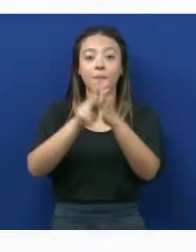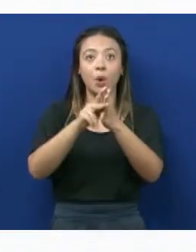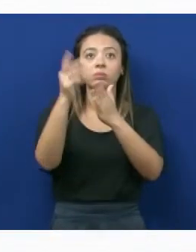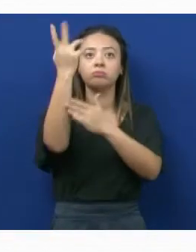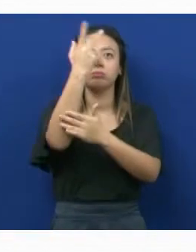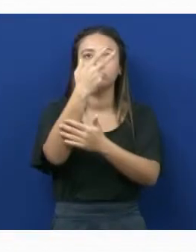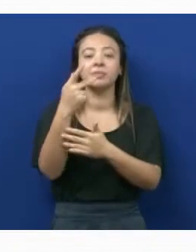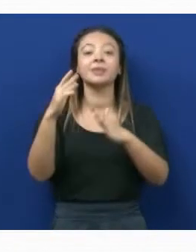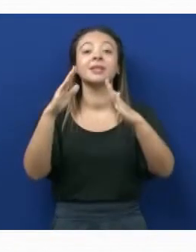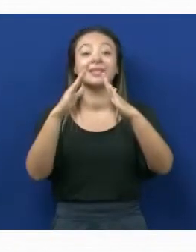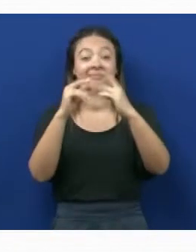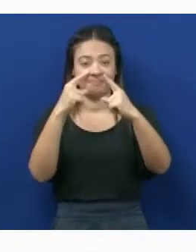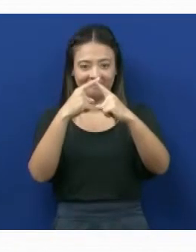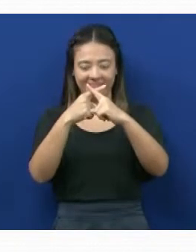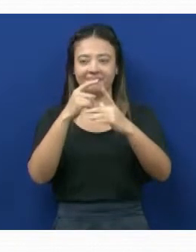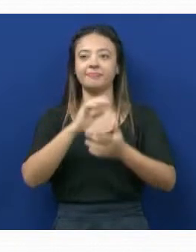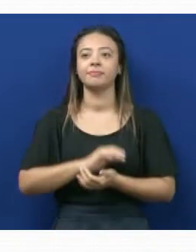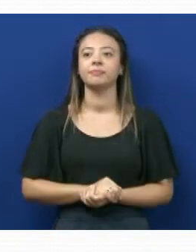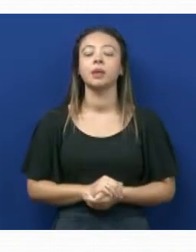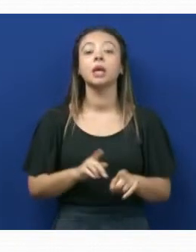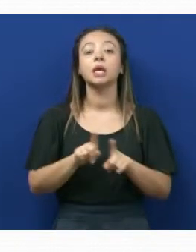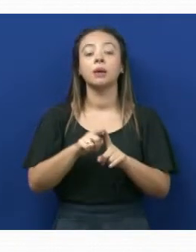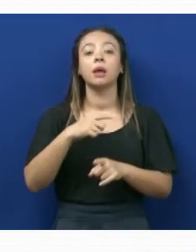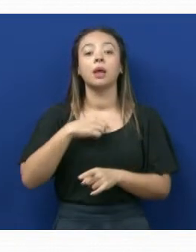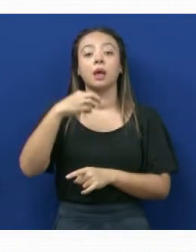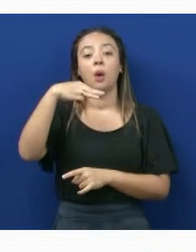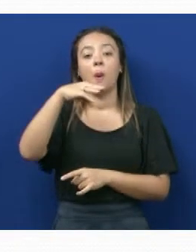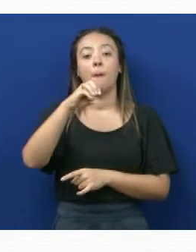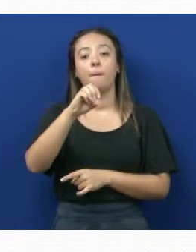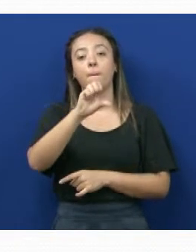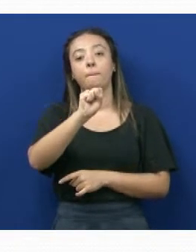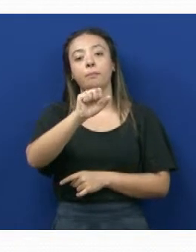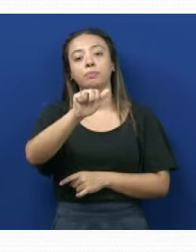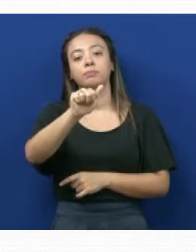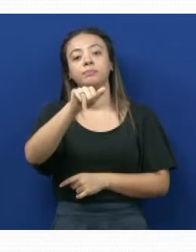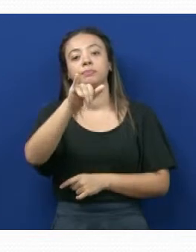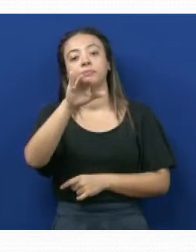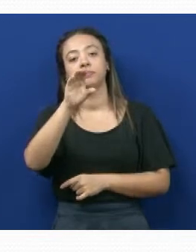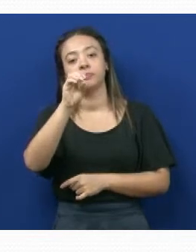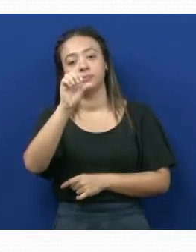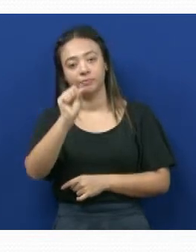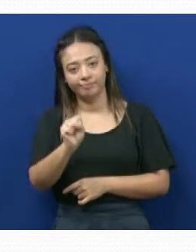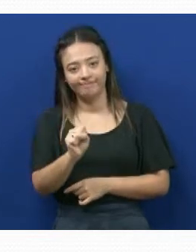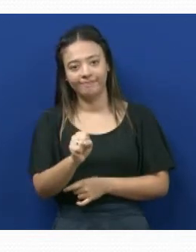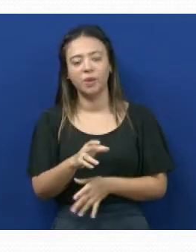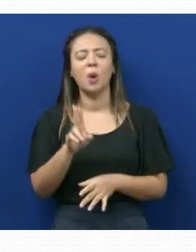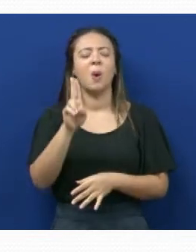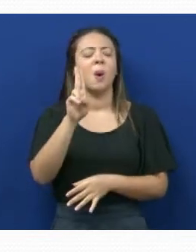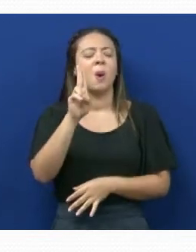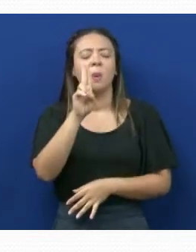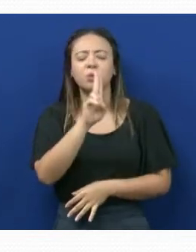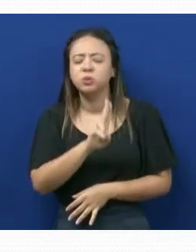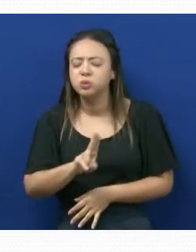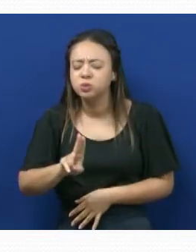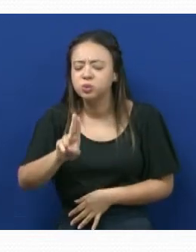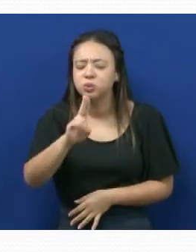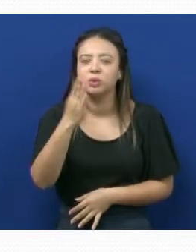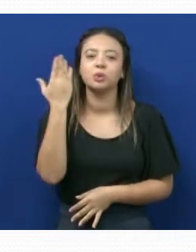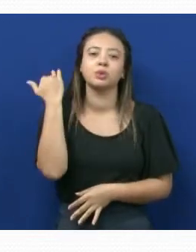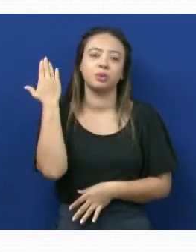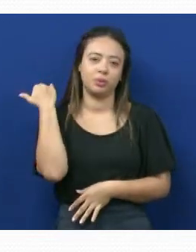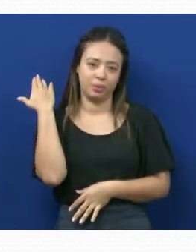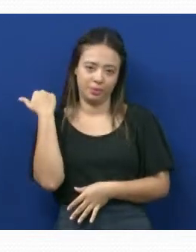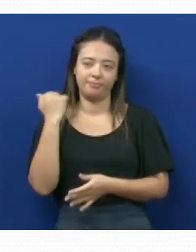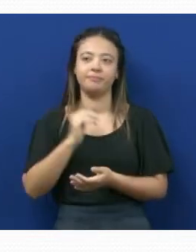isso vitral, tá, gente? Nós temos aqui também os mosaicos, que era muito utilizado na época, tá? Nós temos